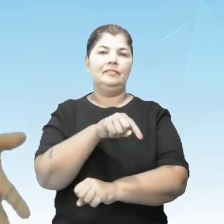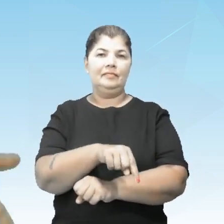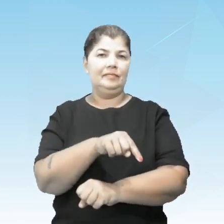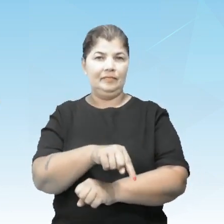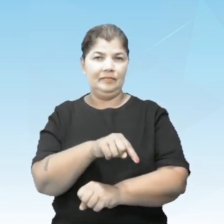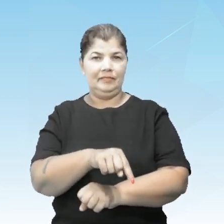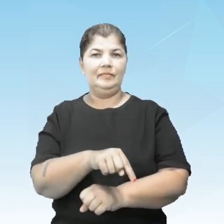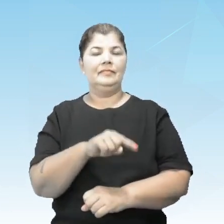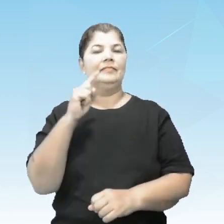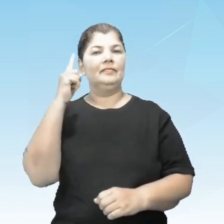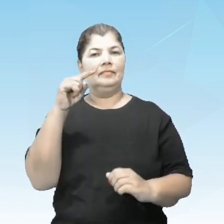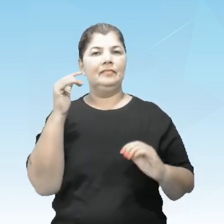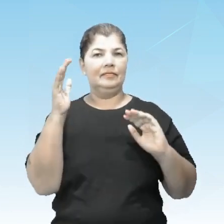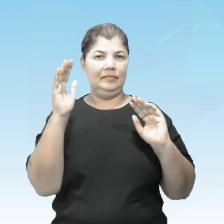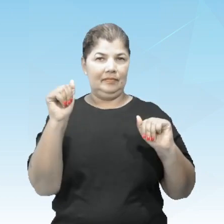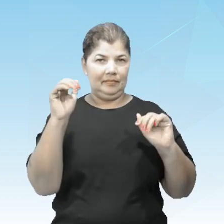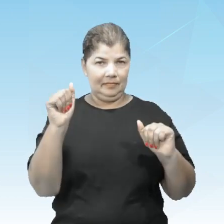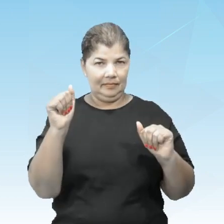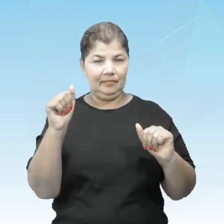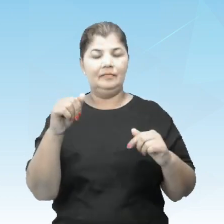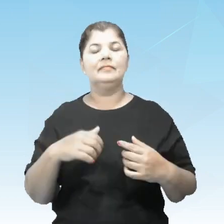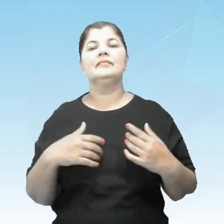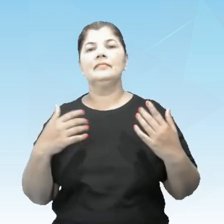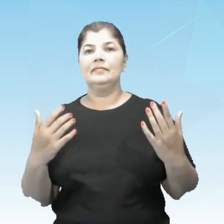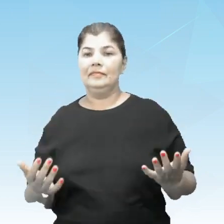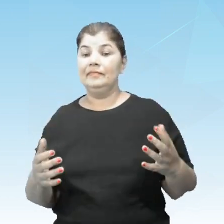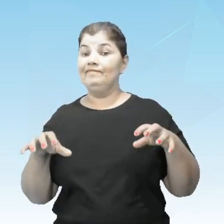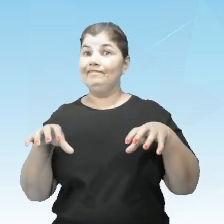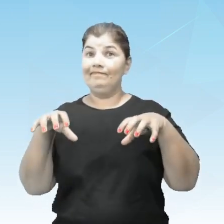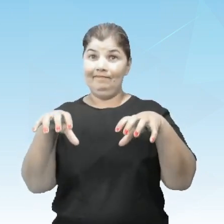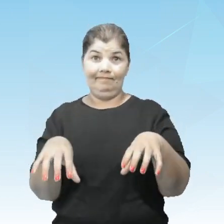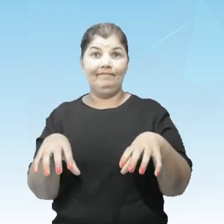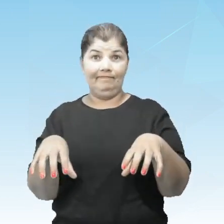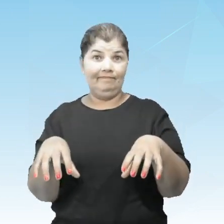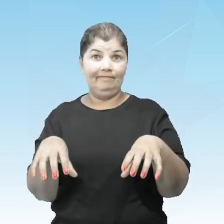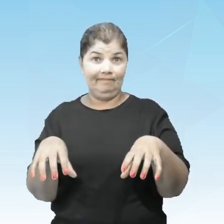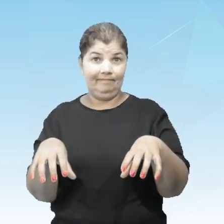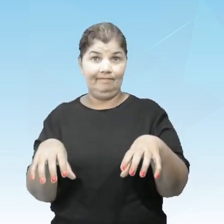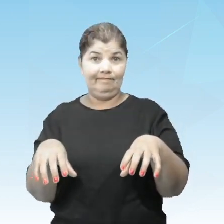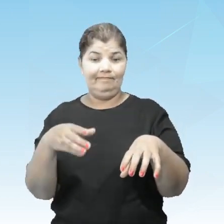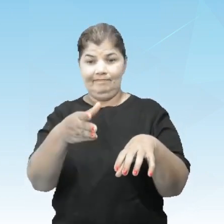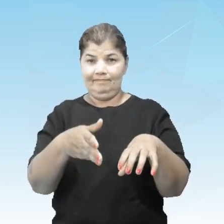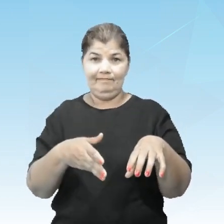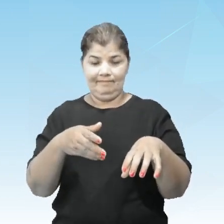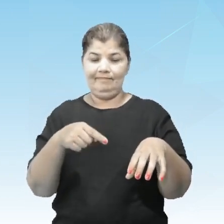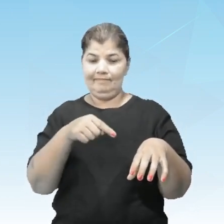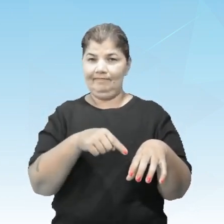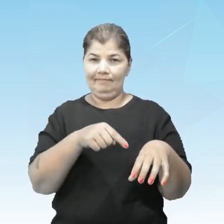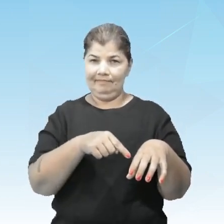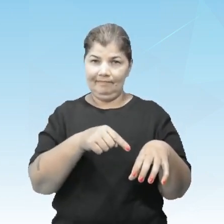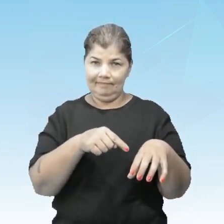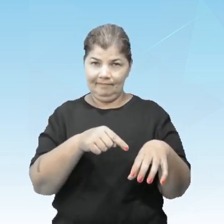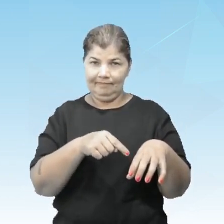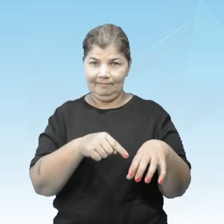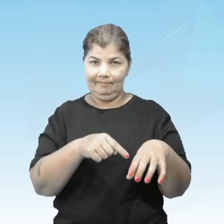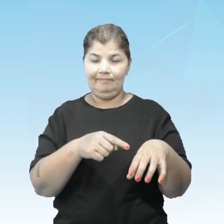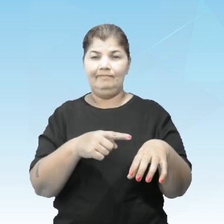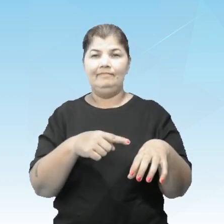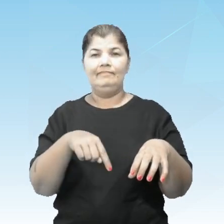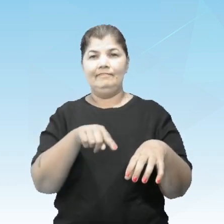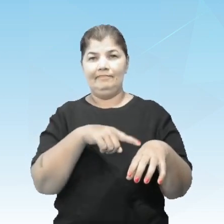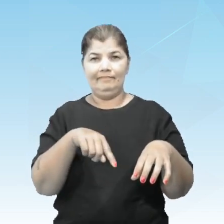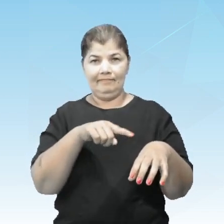daí, espanhola. Então aí vocês vão ter o seguinte: na parte ocupada por